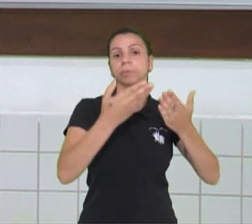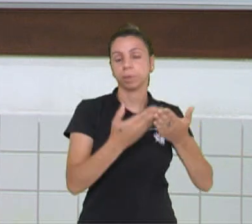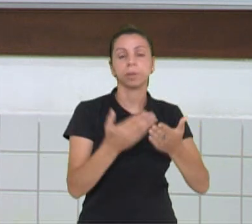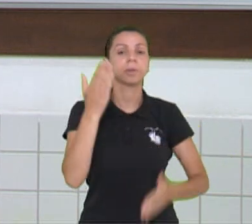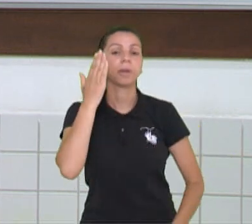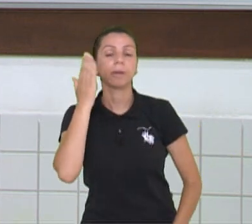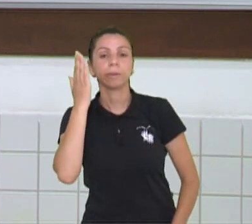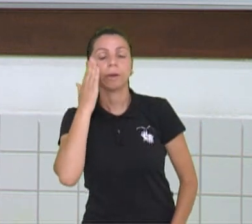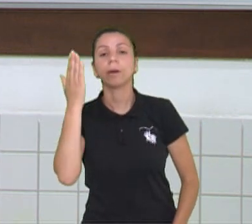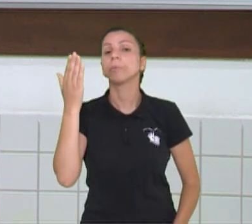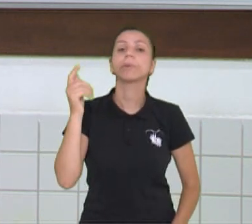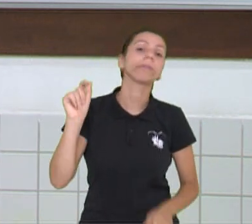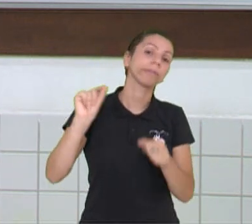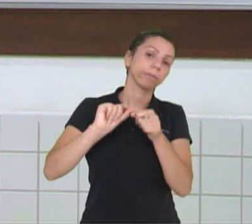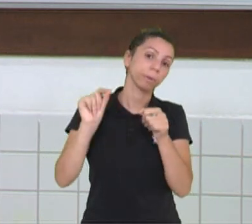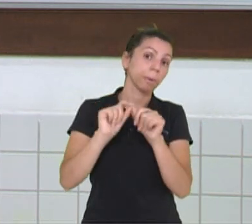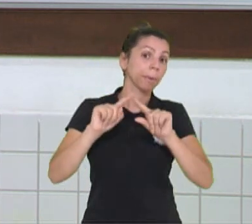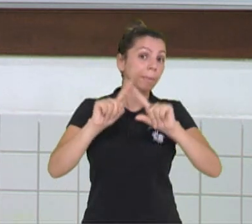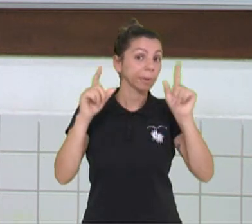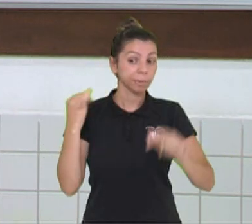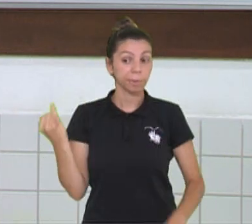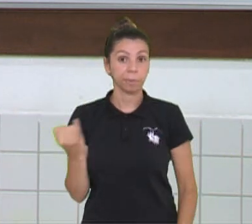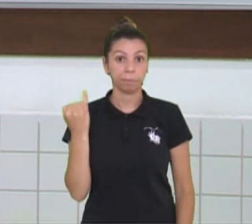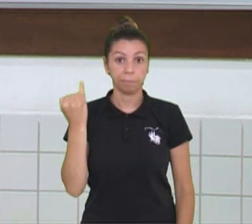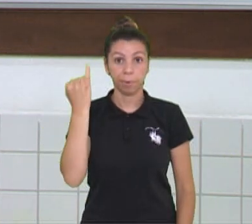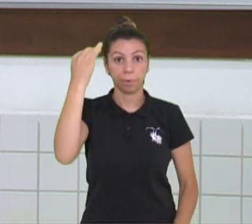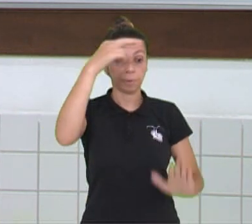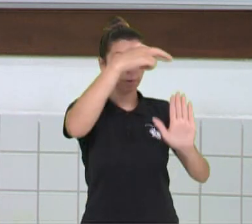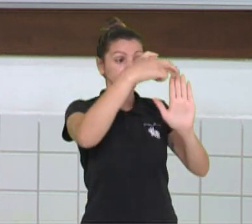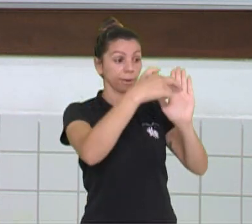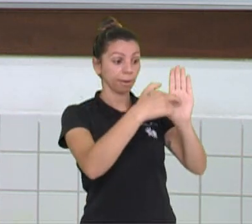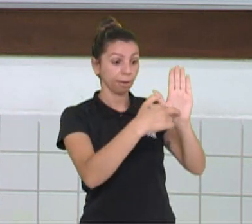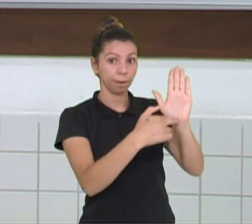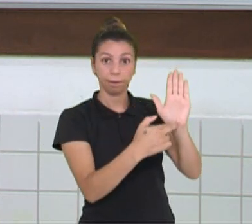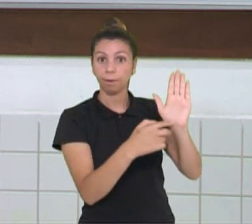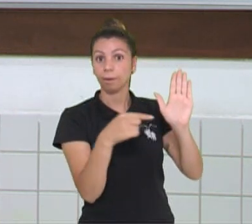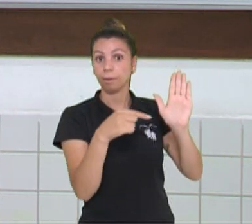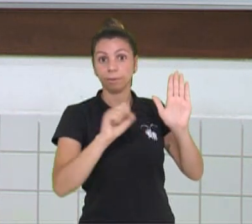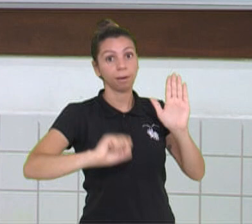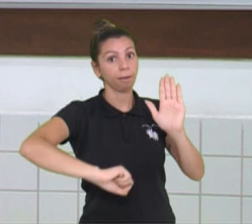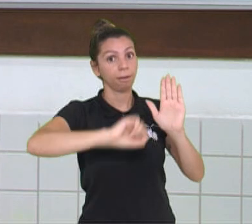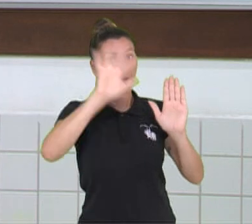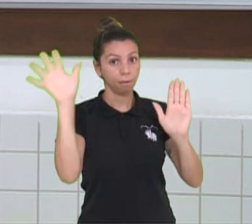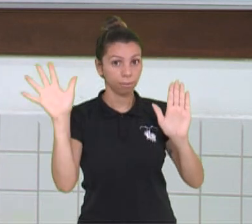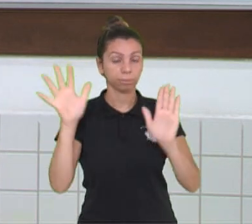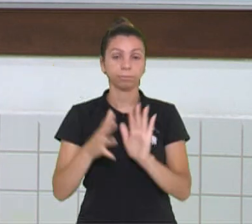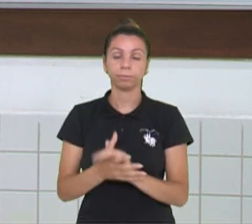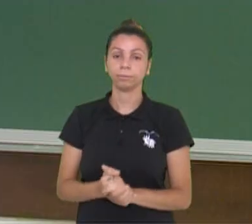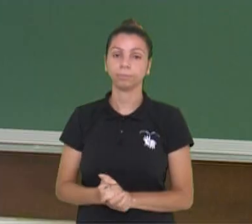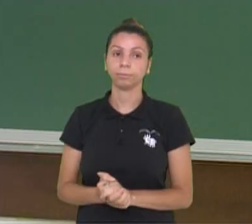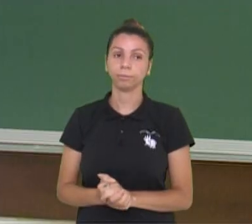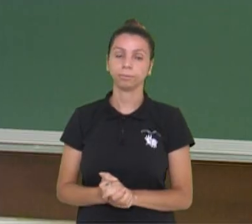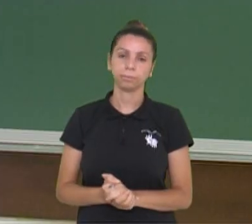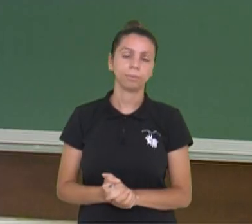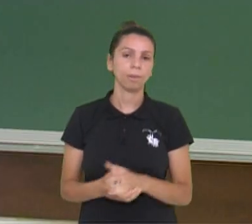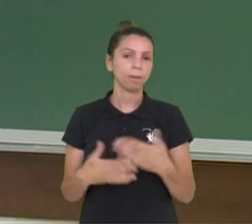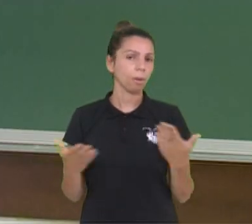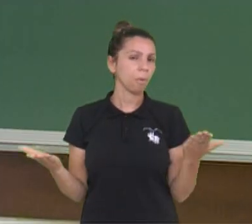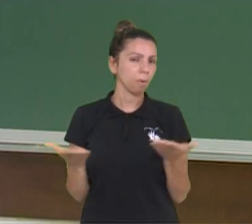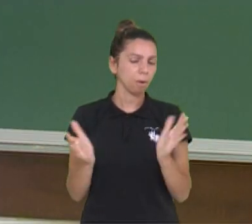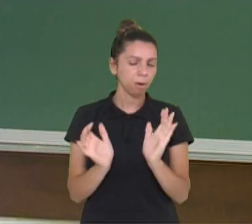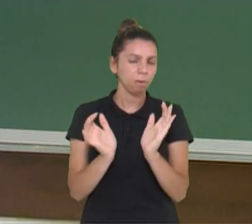sabe o que tem que fazer, mas é importante que as regras estejam muito claras. Olha lá, pense numa